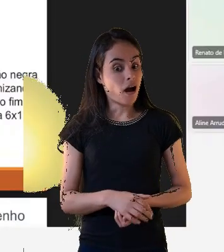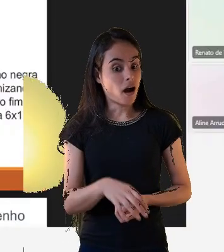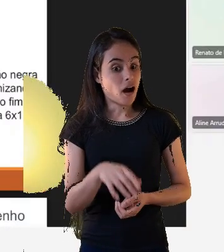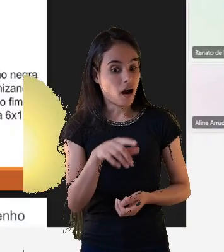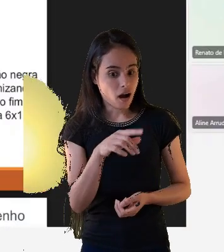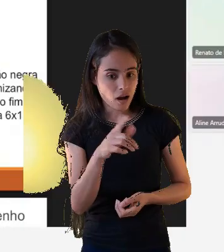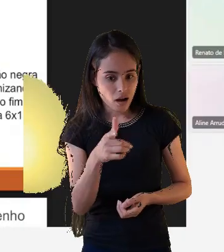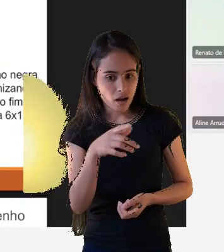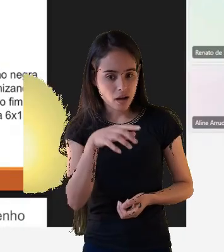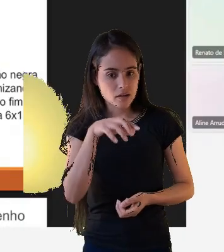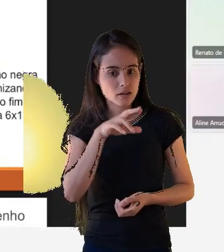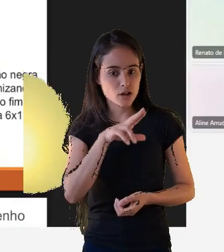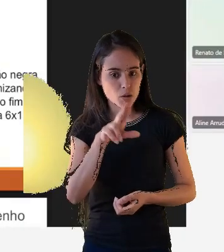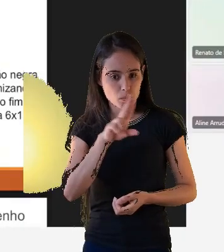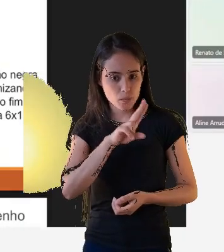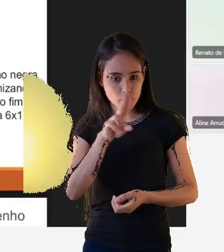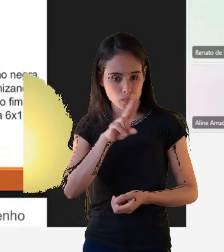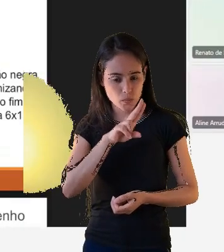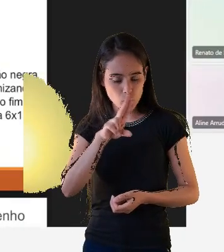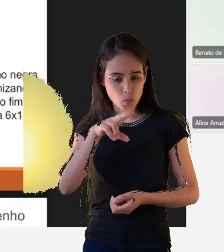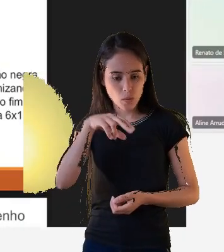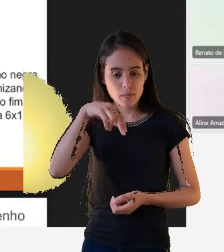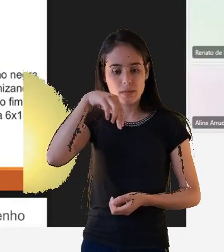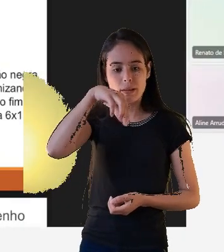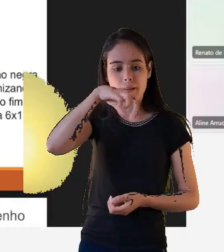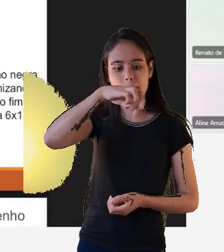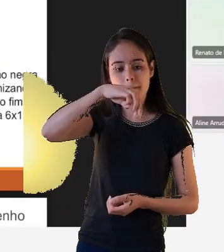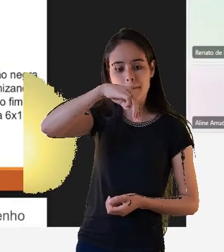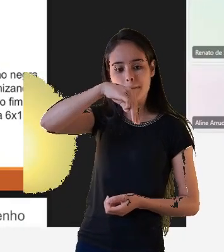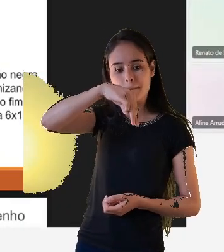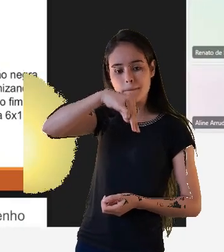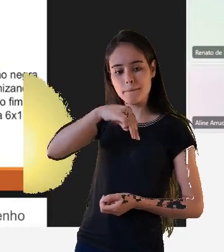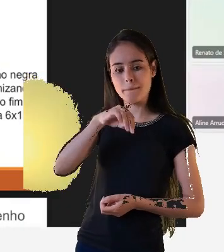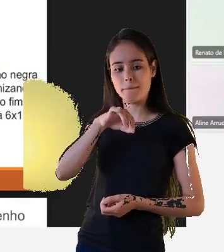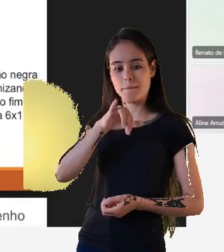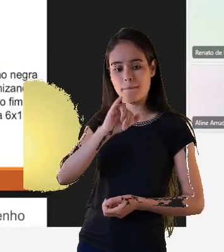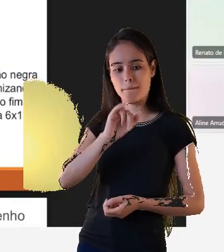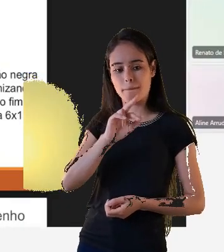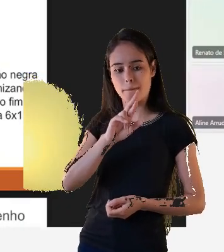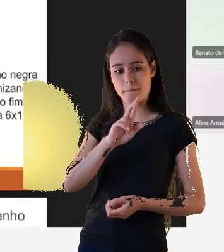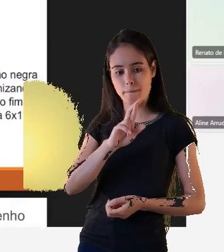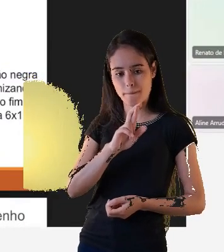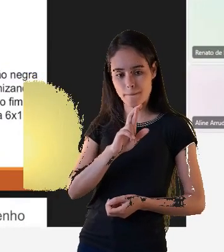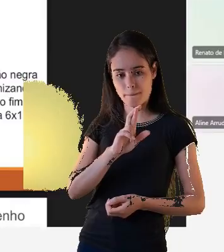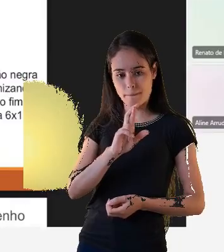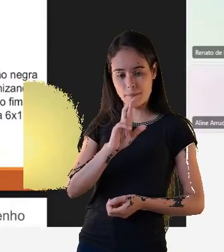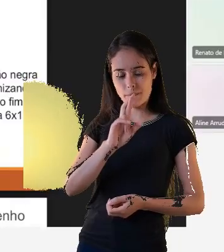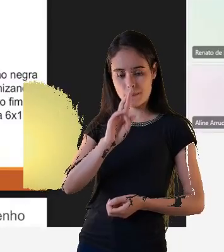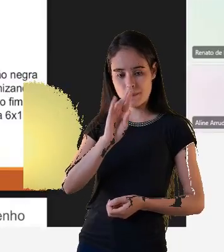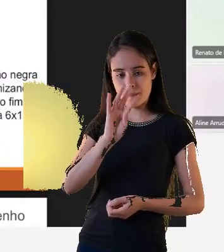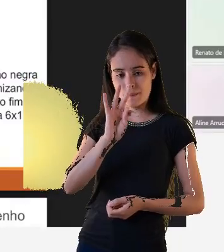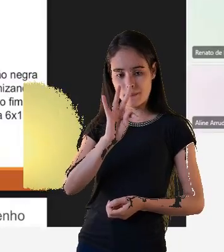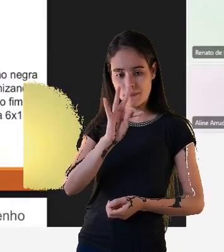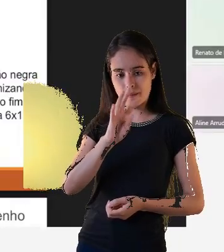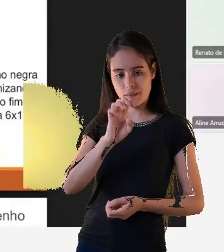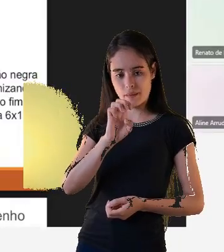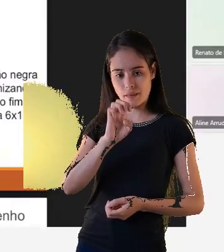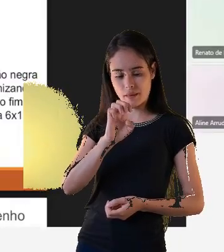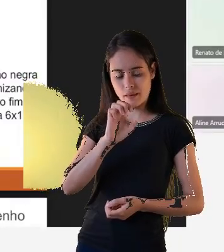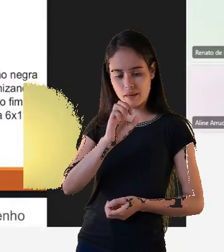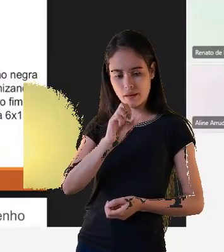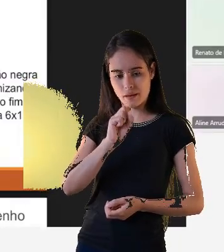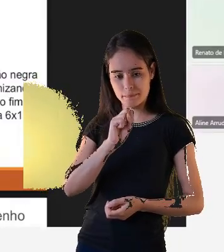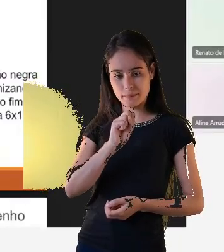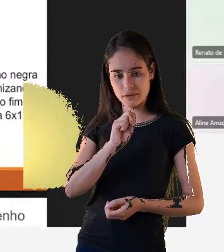deixou essa criança sozinha no elevador, né? Enquanto a Mirtes, pasmem, né, cuidava do cachorro